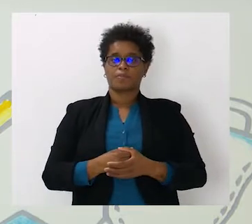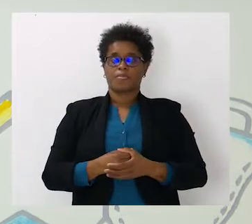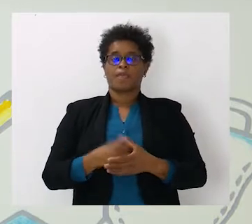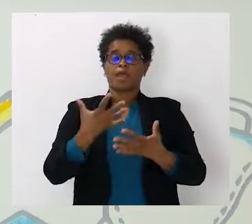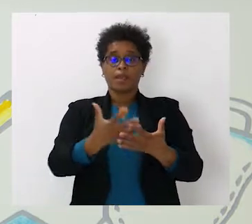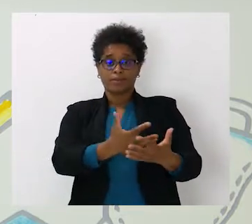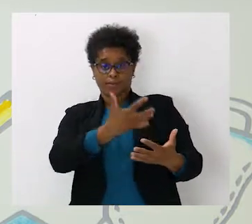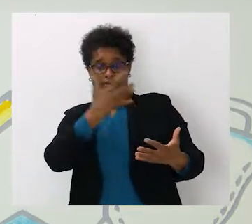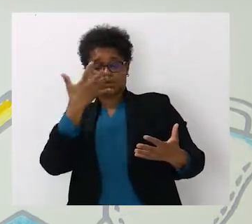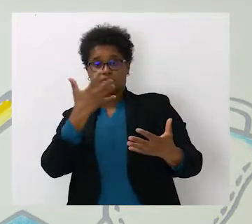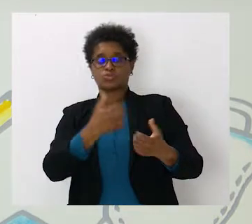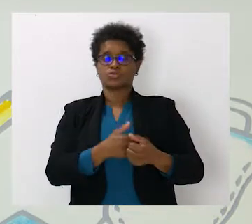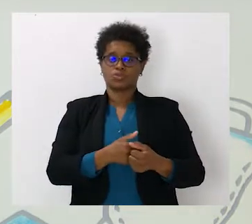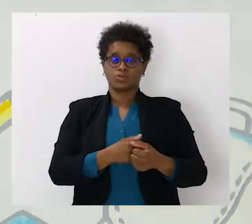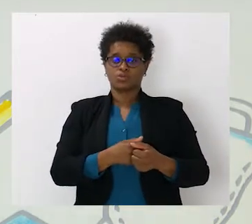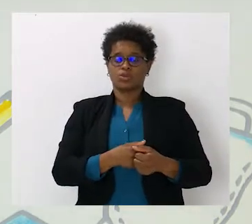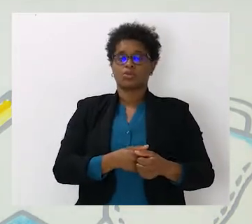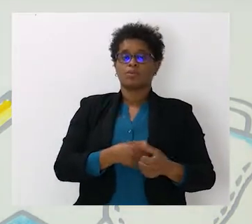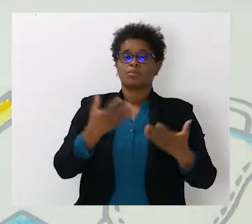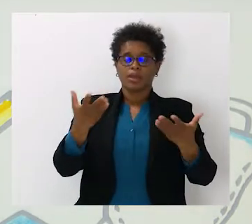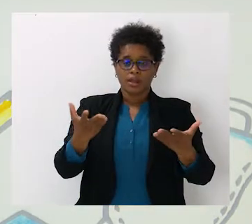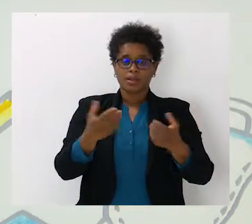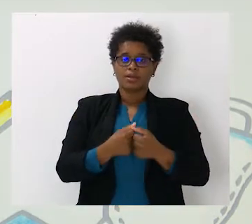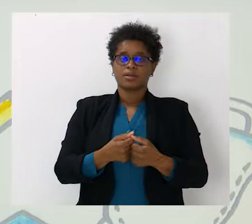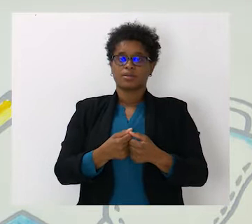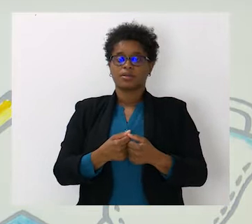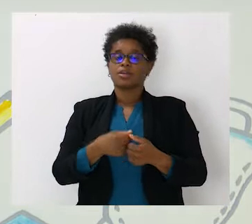eram atraídos pela